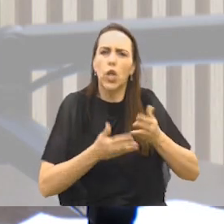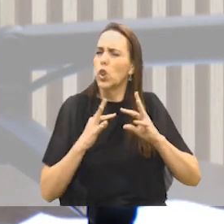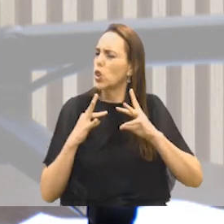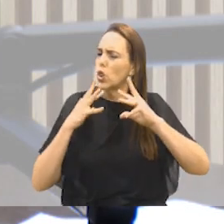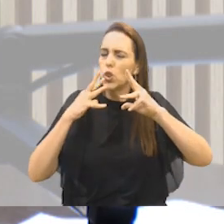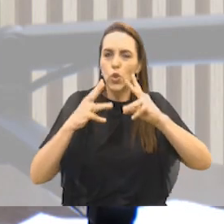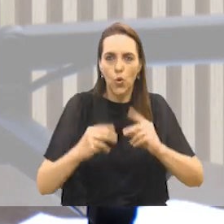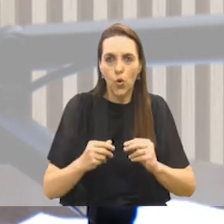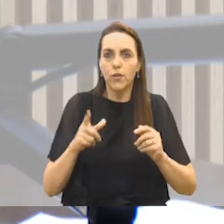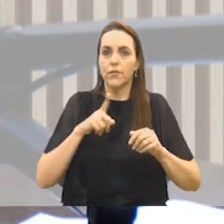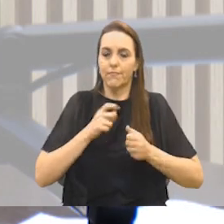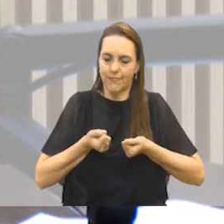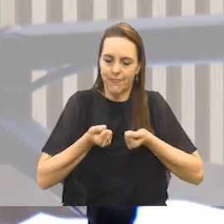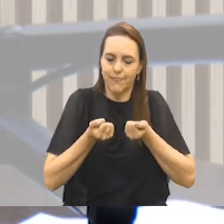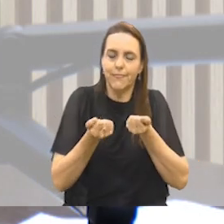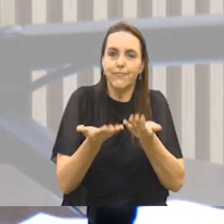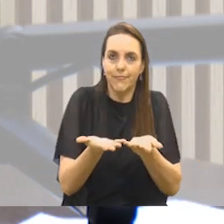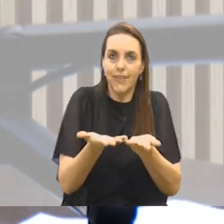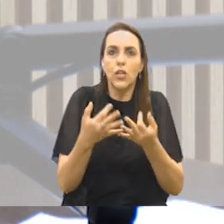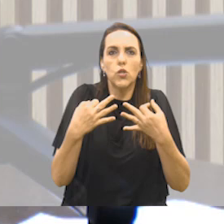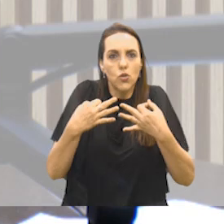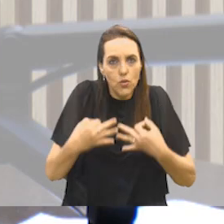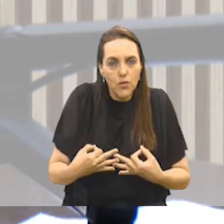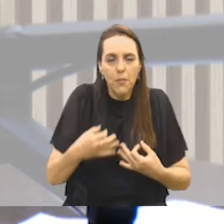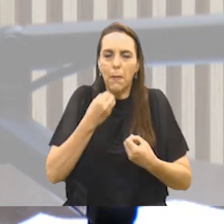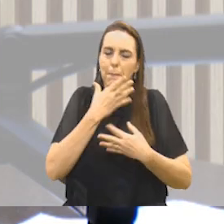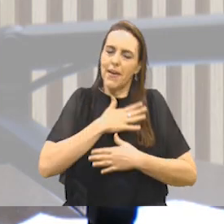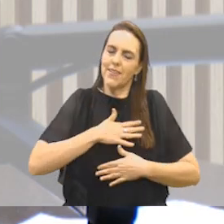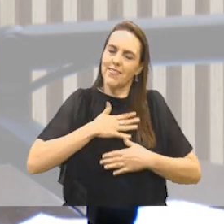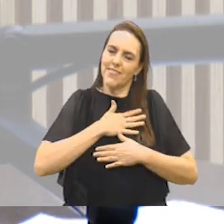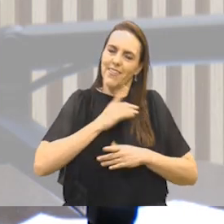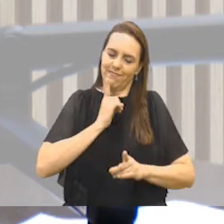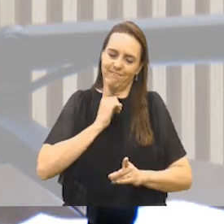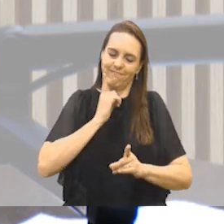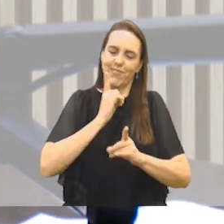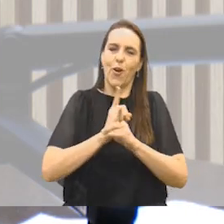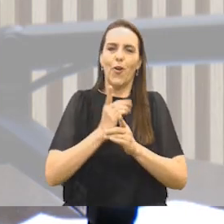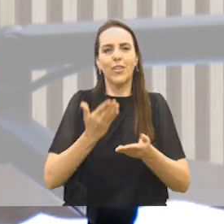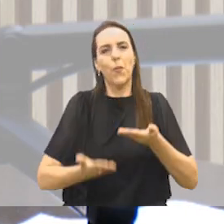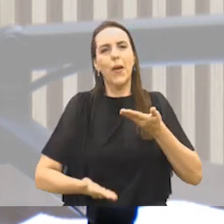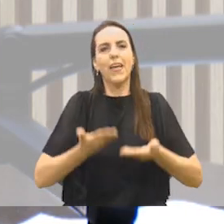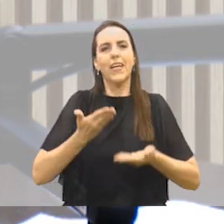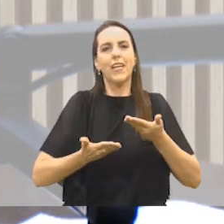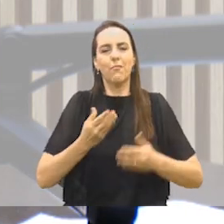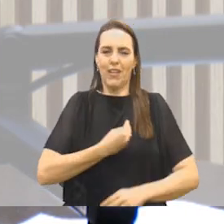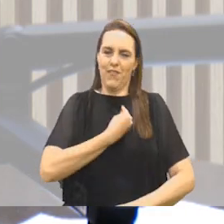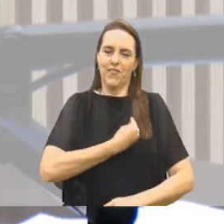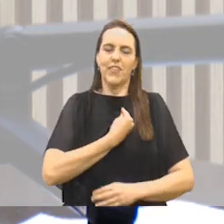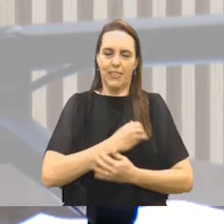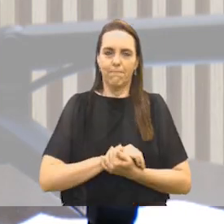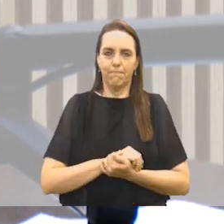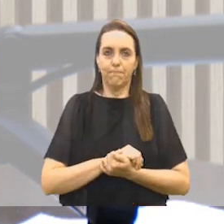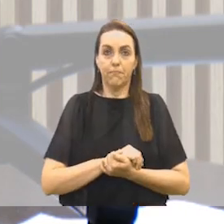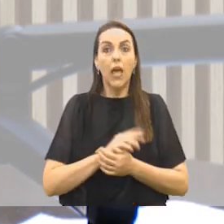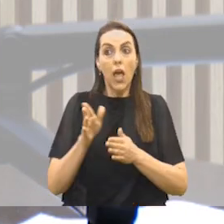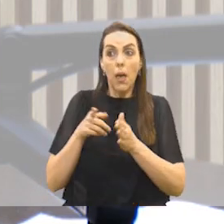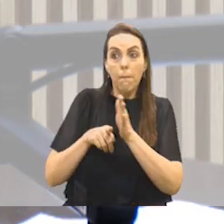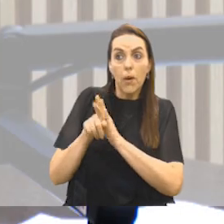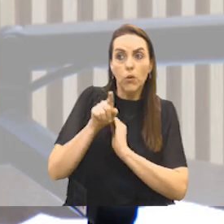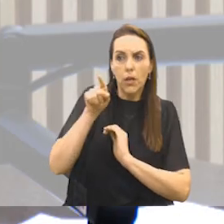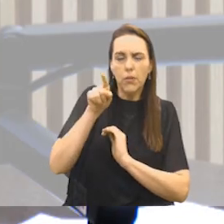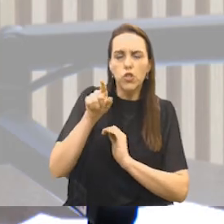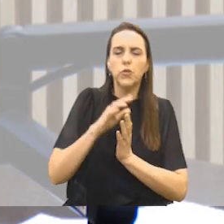E todas elas agem justamente para que a gente tenha esse bem-estar, que a gente encontre um ponto de equilíbrio na nossa